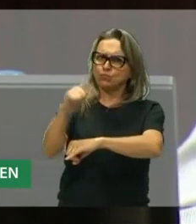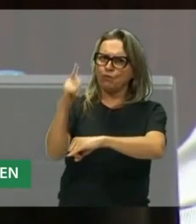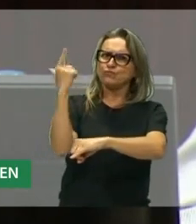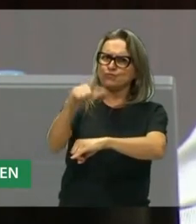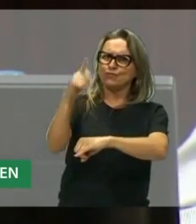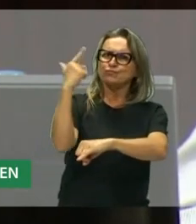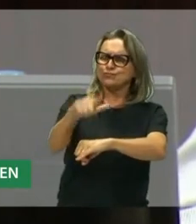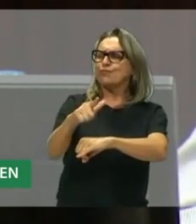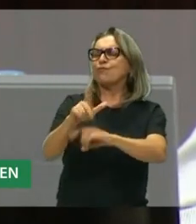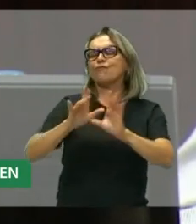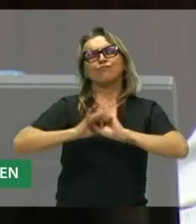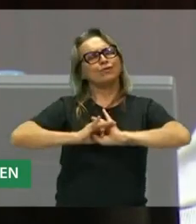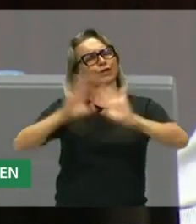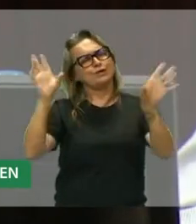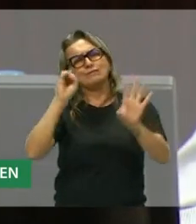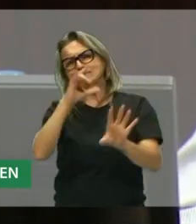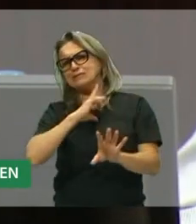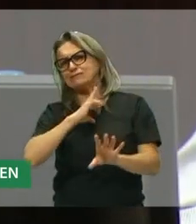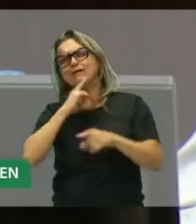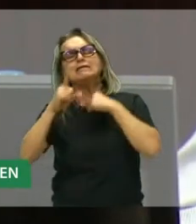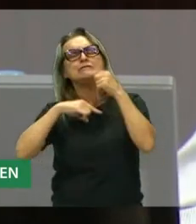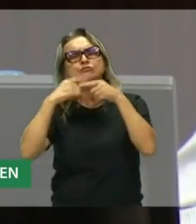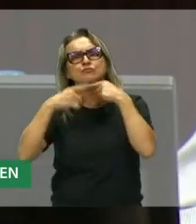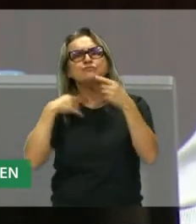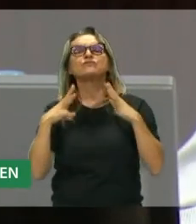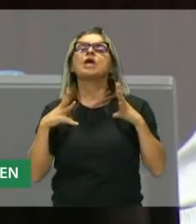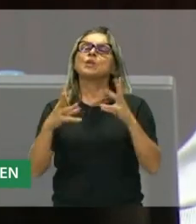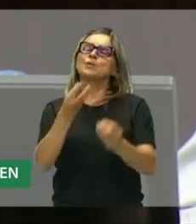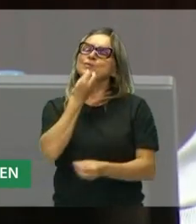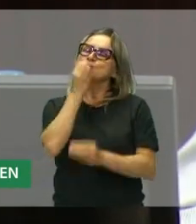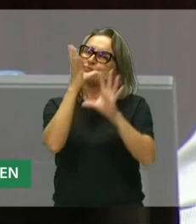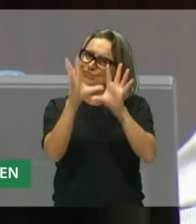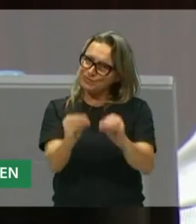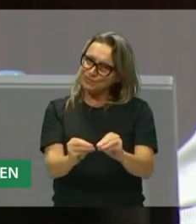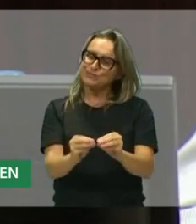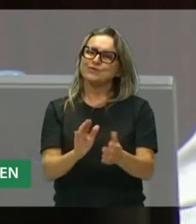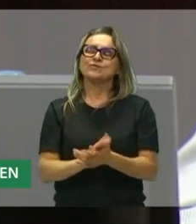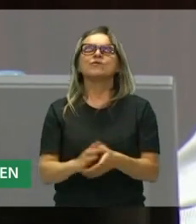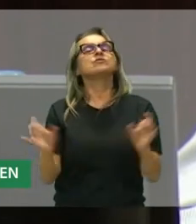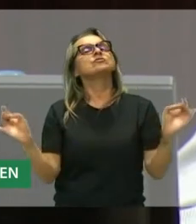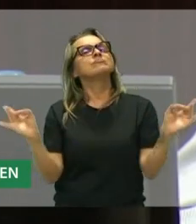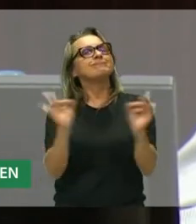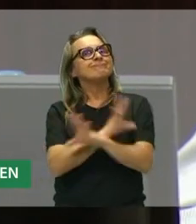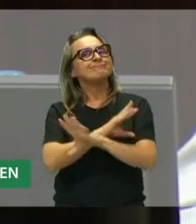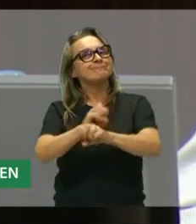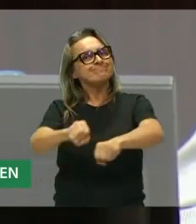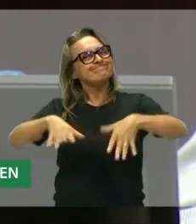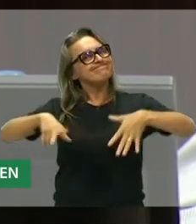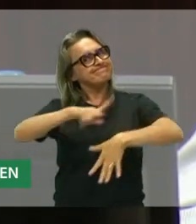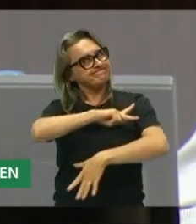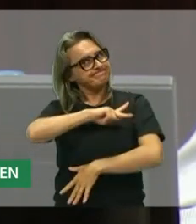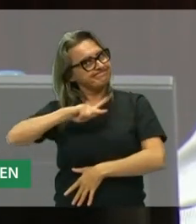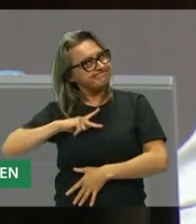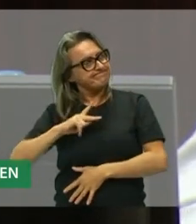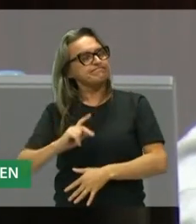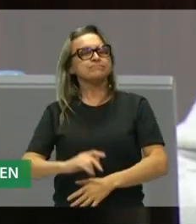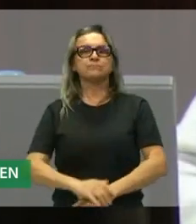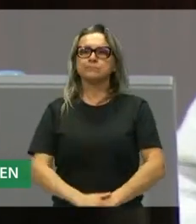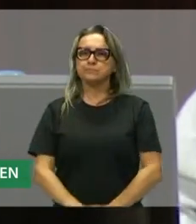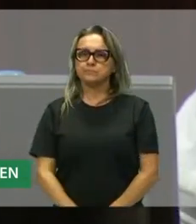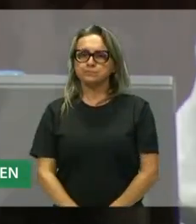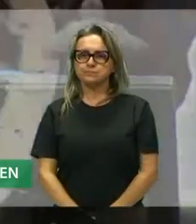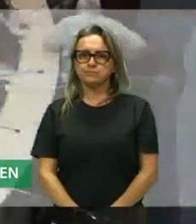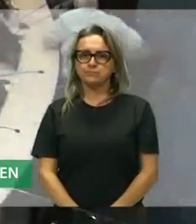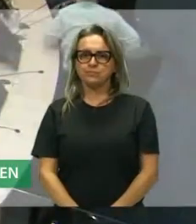por quem tiver ainda alguma dúvida. Desejamos a todos uma boa noite e declaramos encerrada esta audiência pública. Muito obrigada.